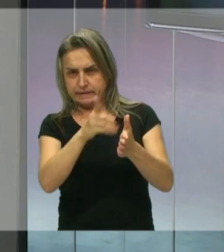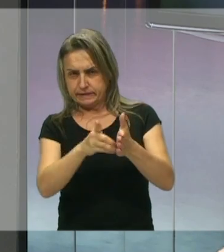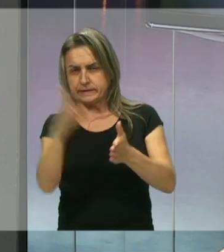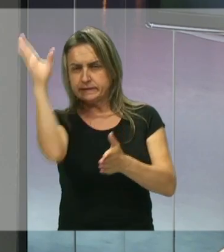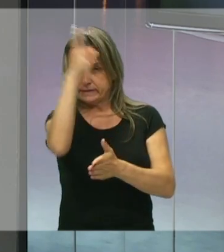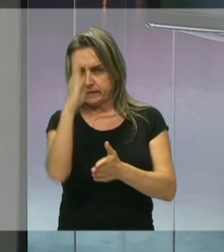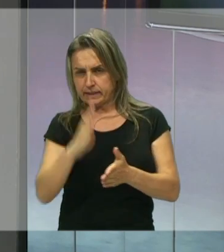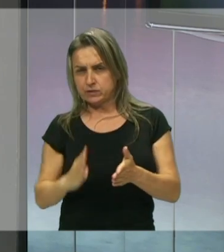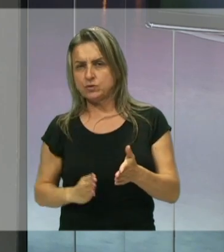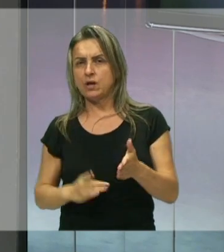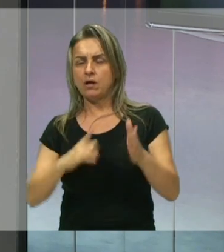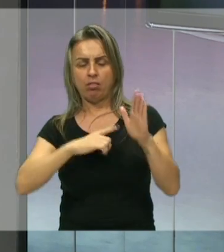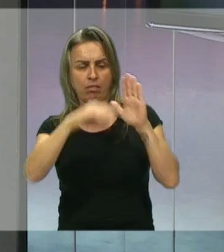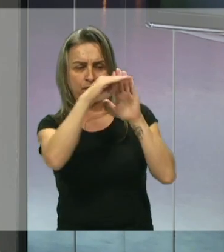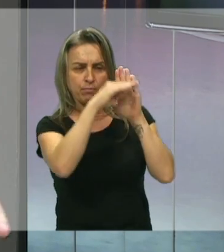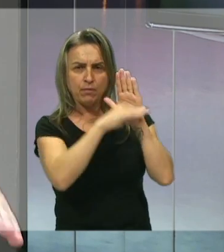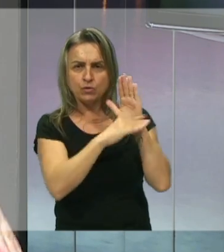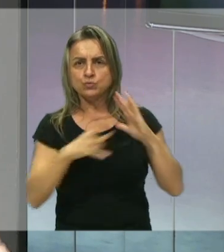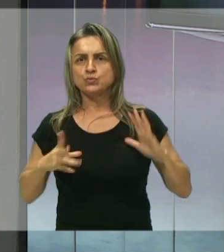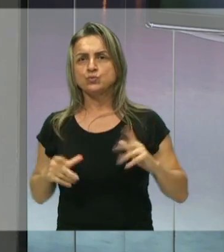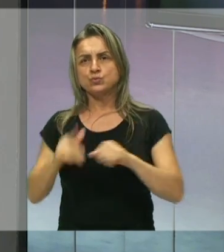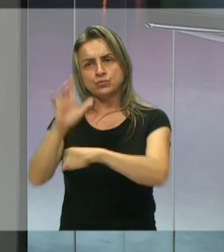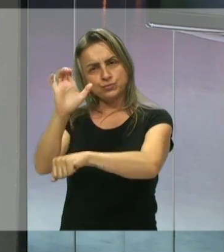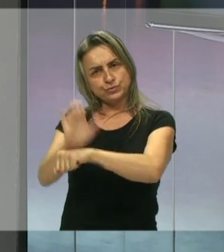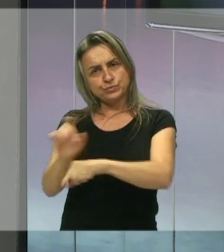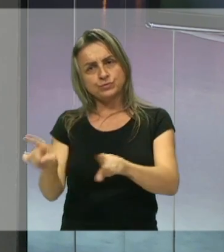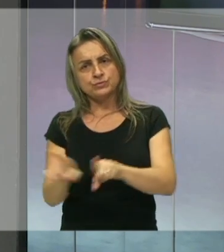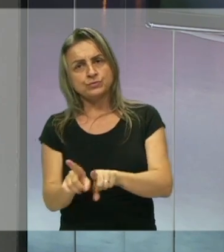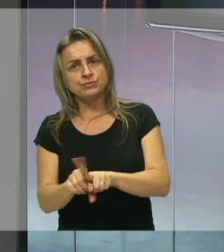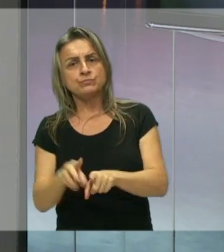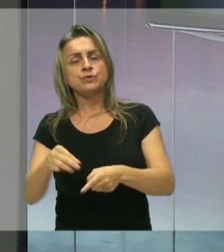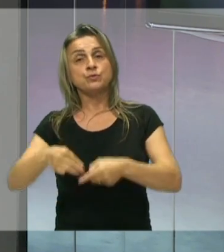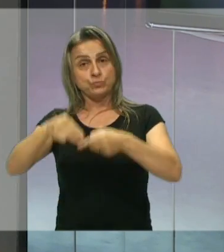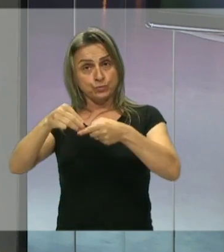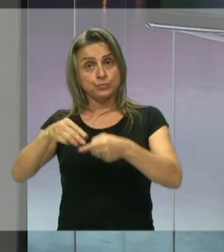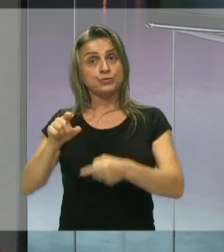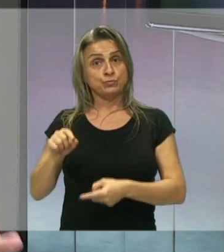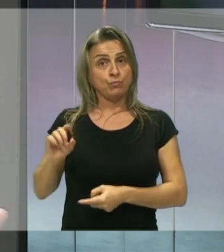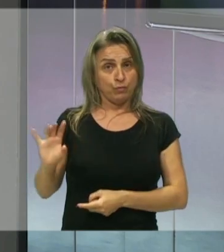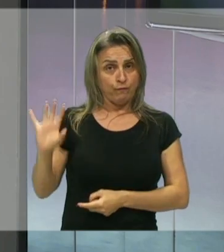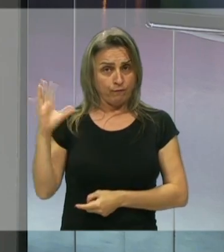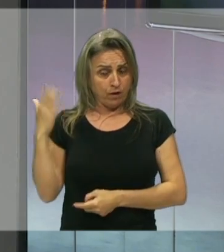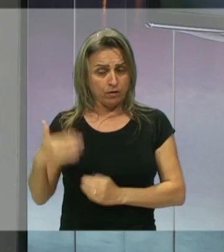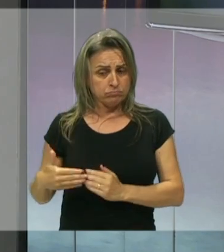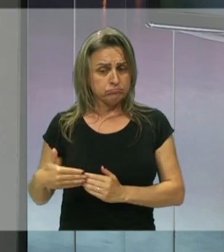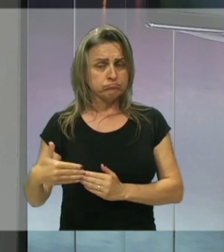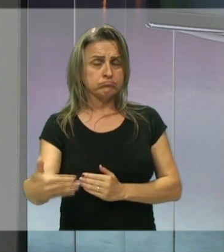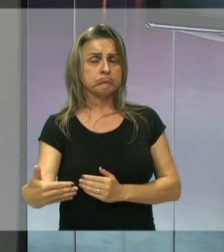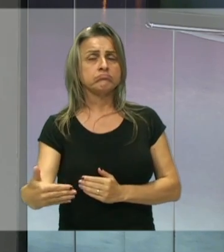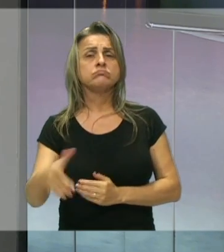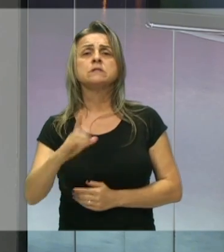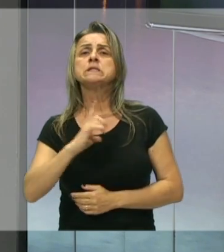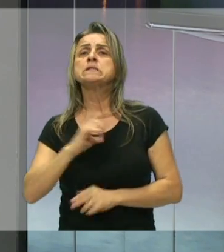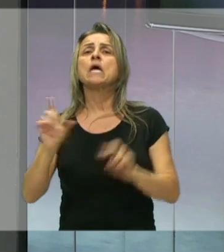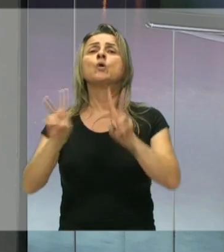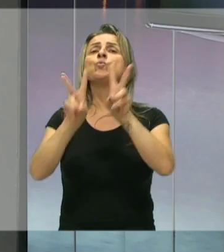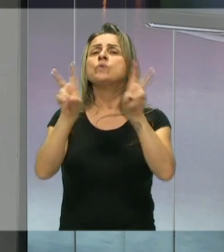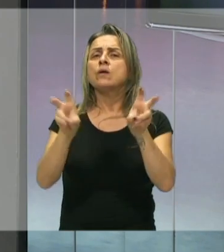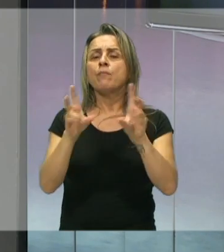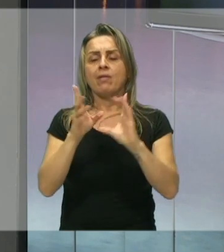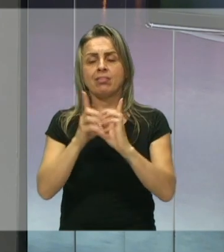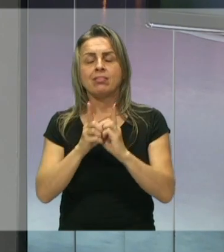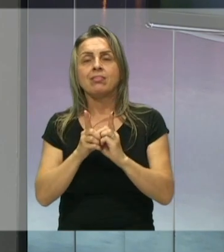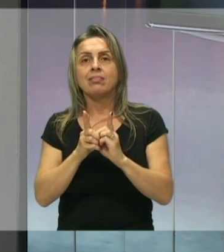pautando todas as estaduais e também as municipais que irão acontecer, ela traz o tema da